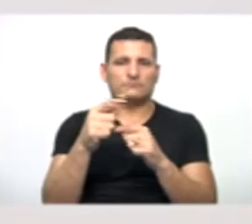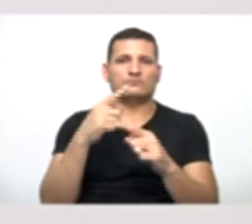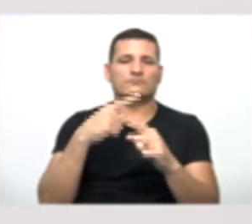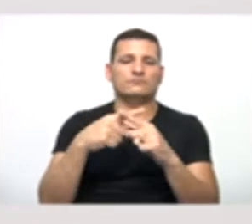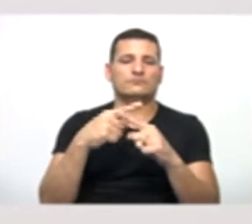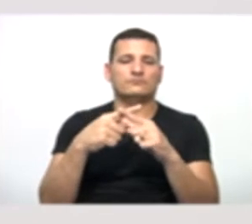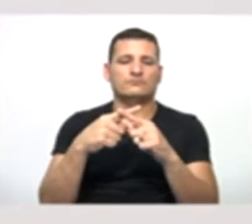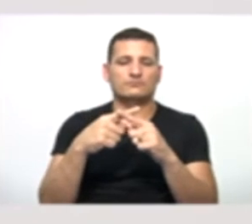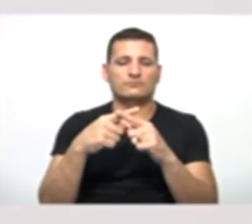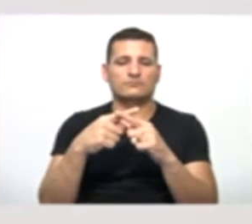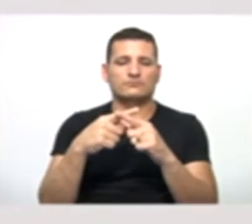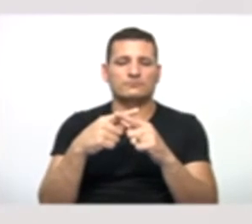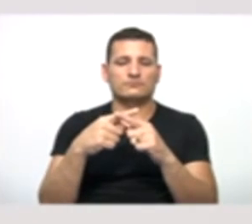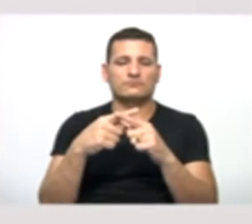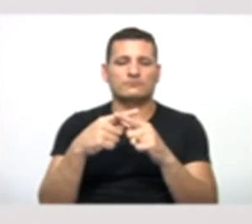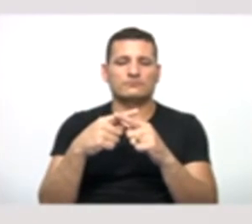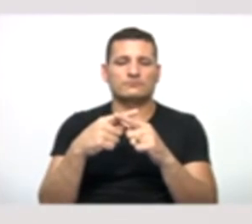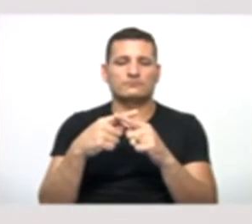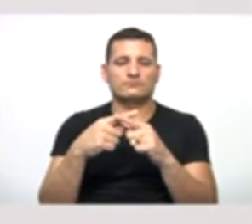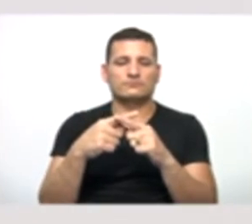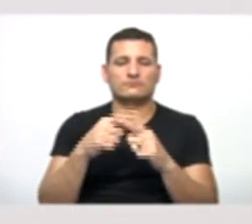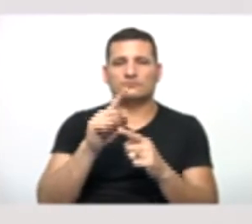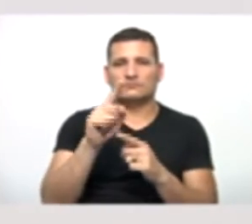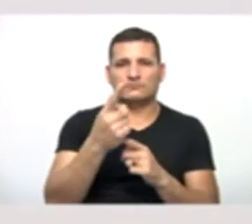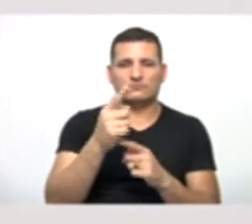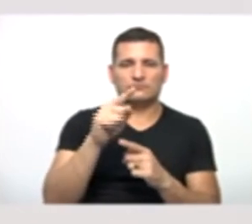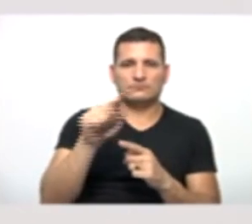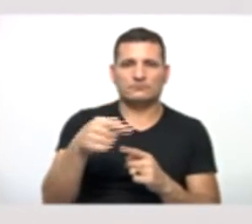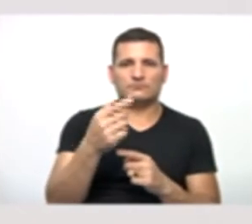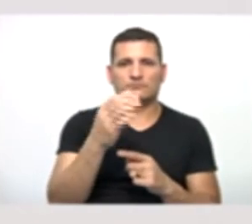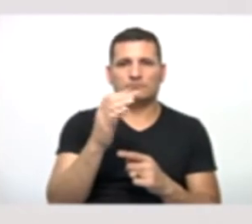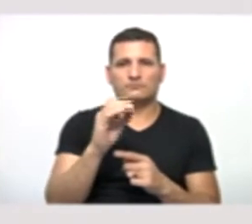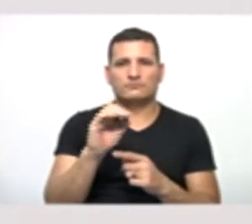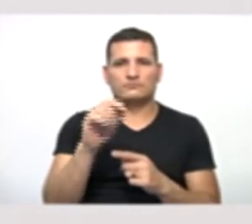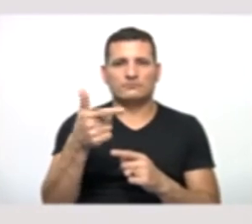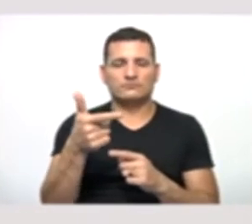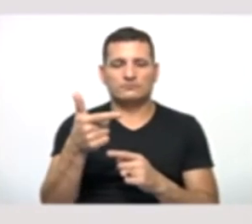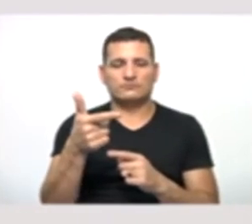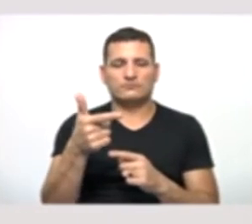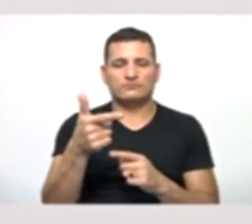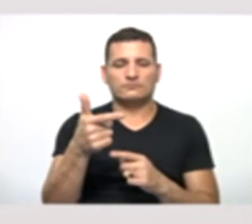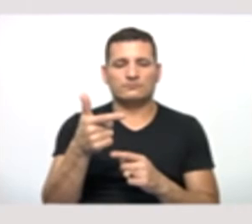vezes, né, vezes 1,02,